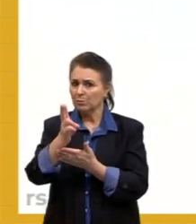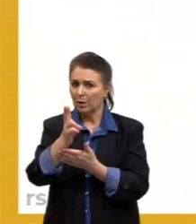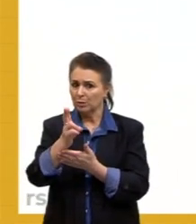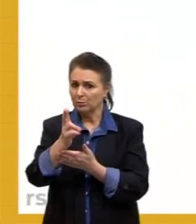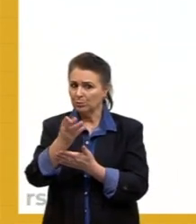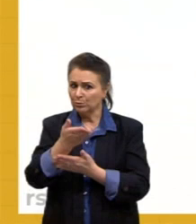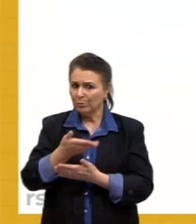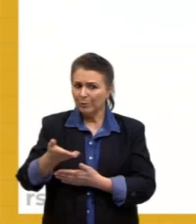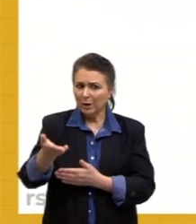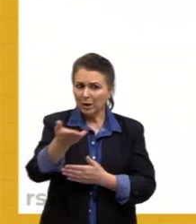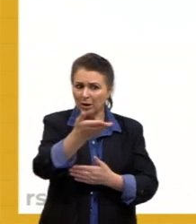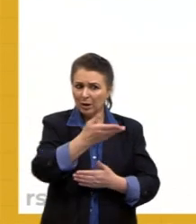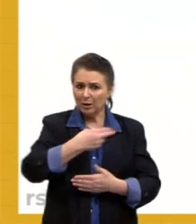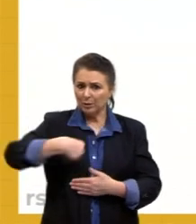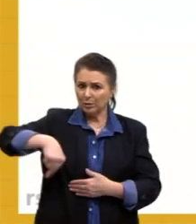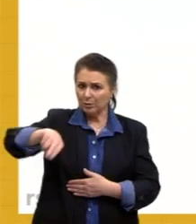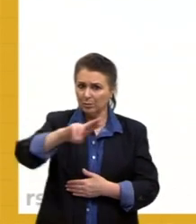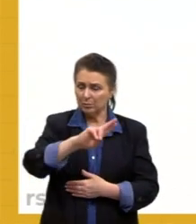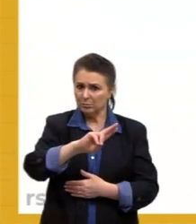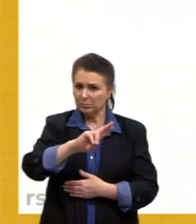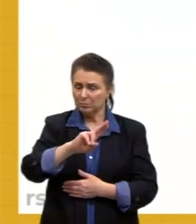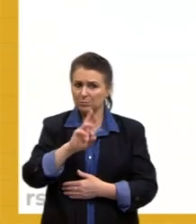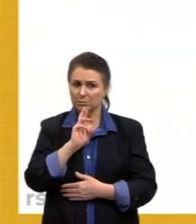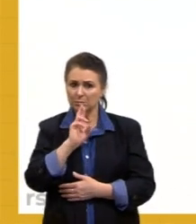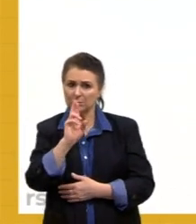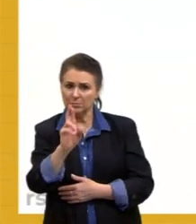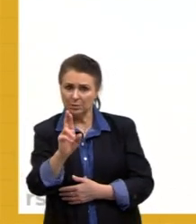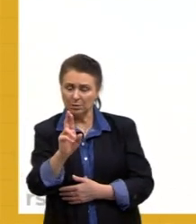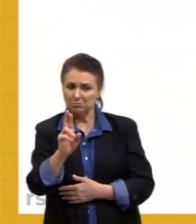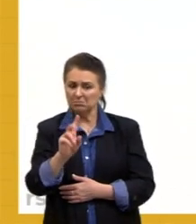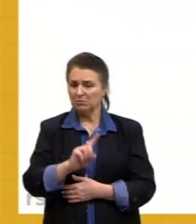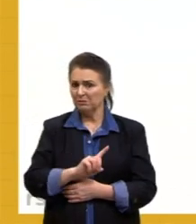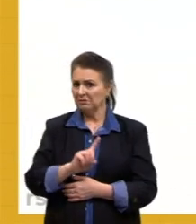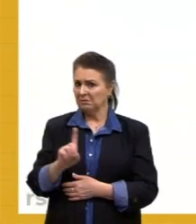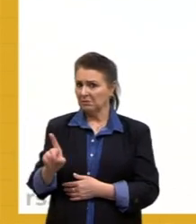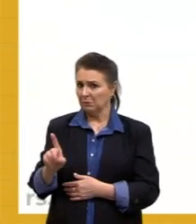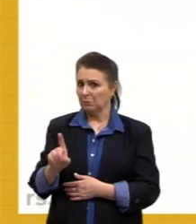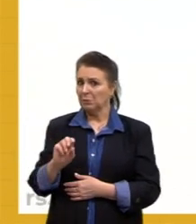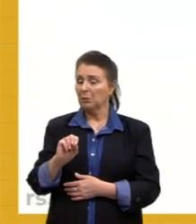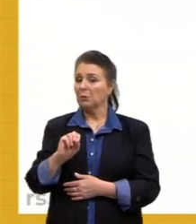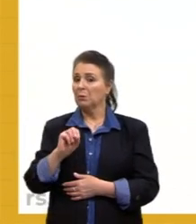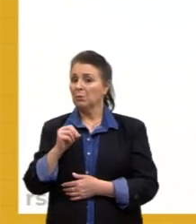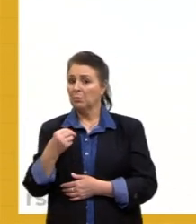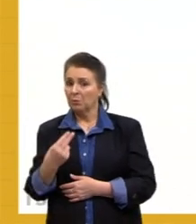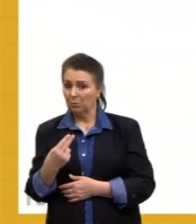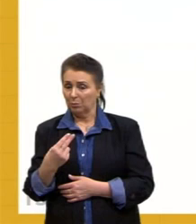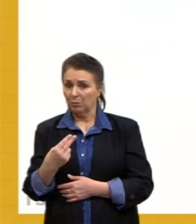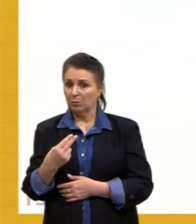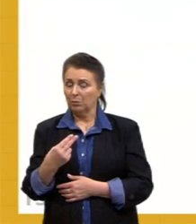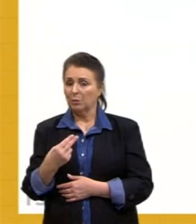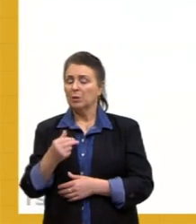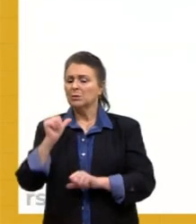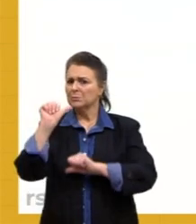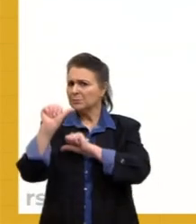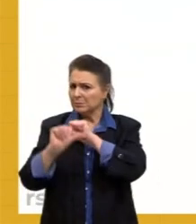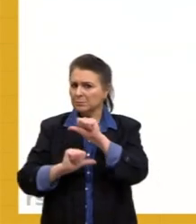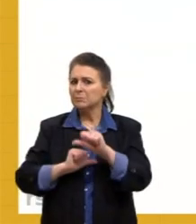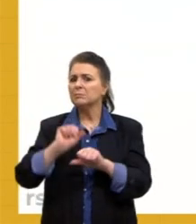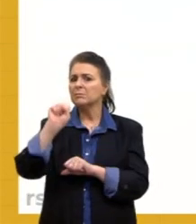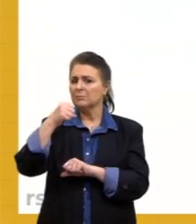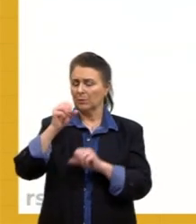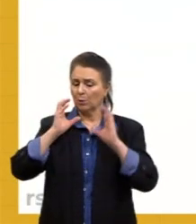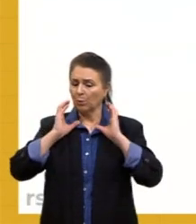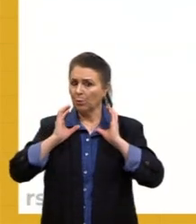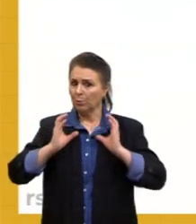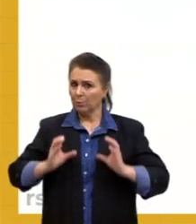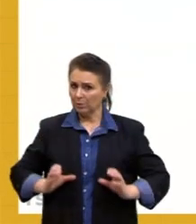nós na maioria as respostas foram negativas ou seja embora alterasse sem dúvida o